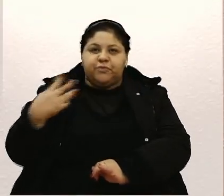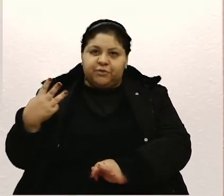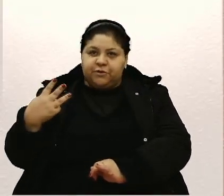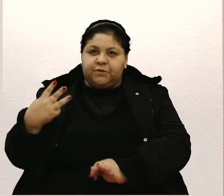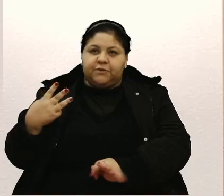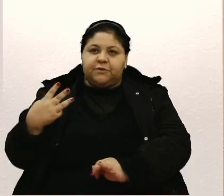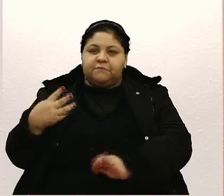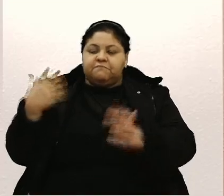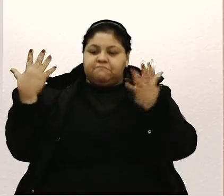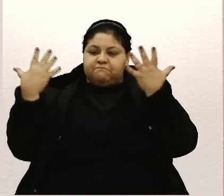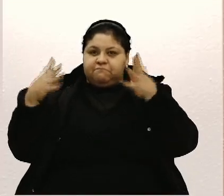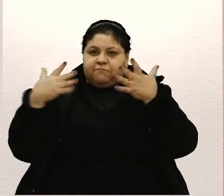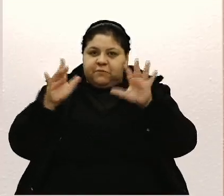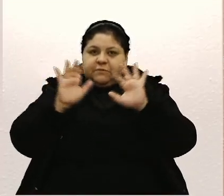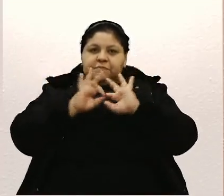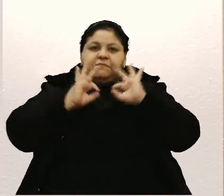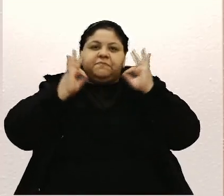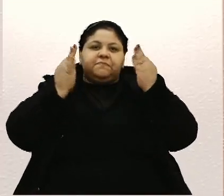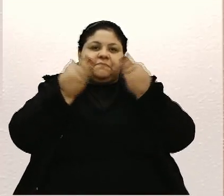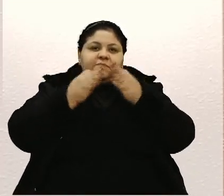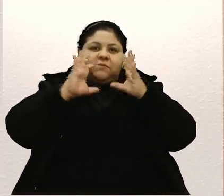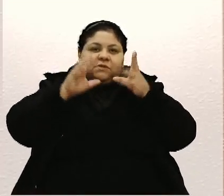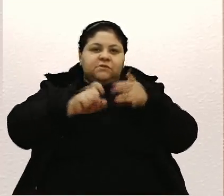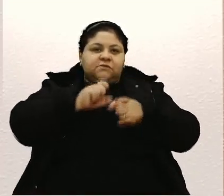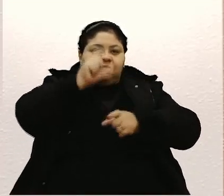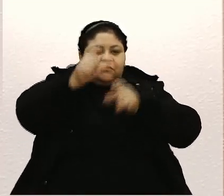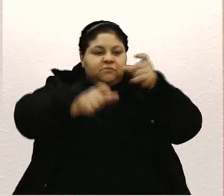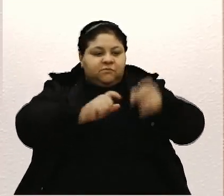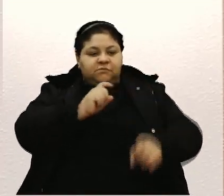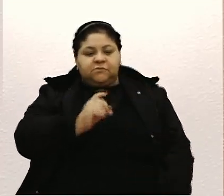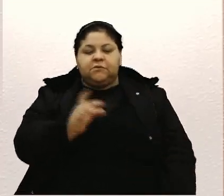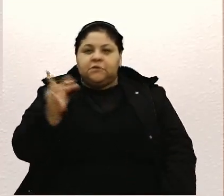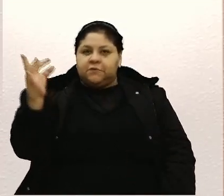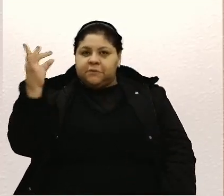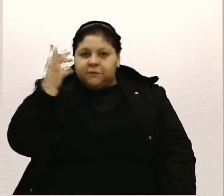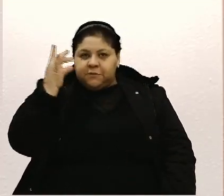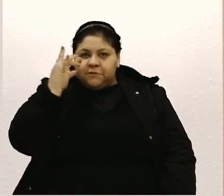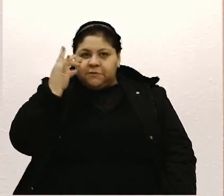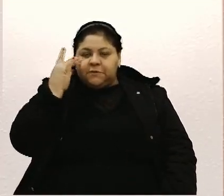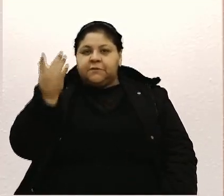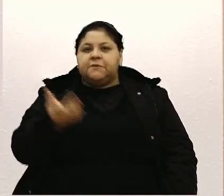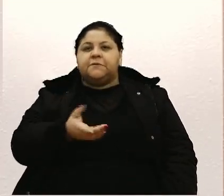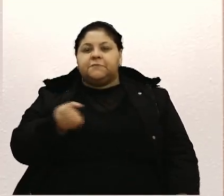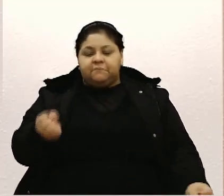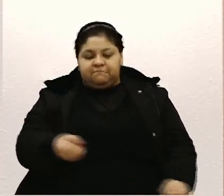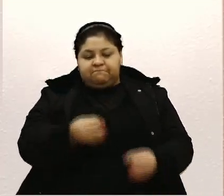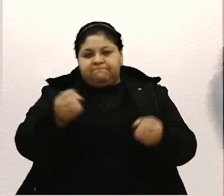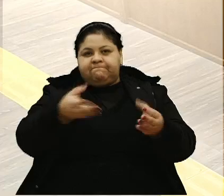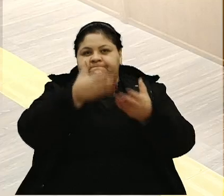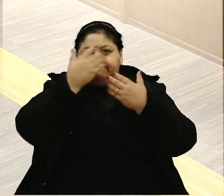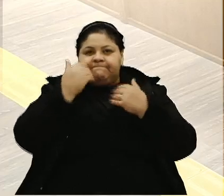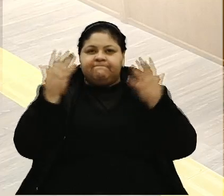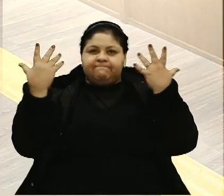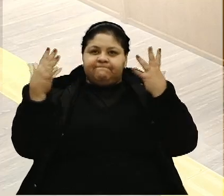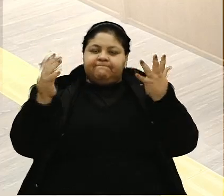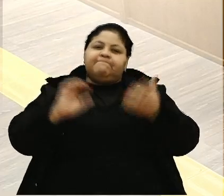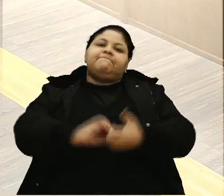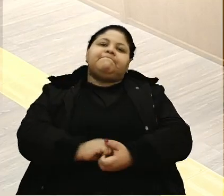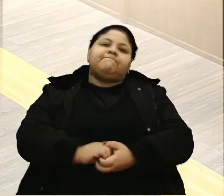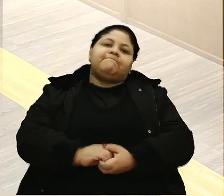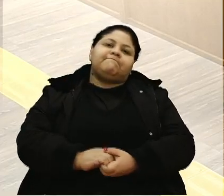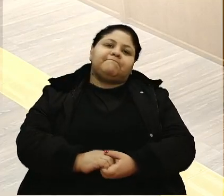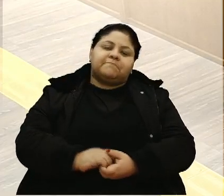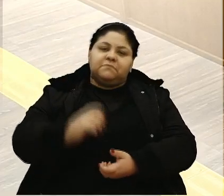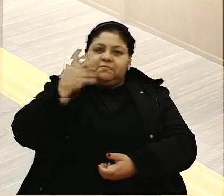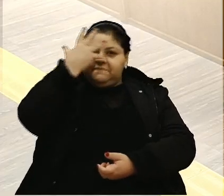a ela, aos familiares e todas as pessoas que estavam lá presentes, né, que fizeram uma grande festa. Parabéns. Foi